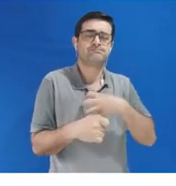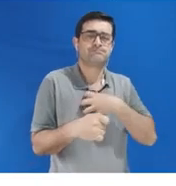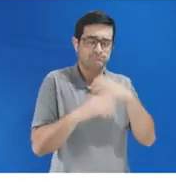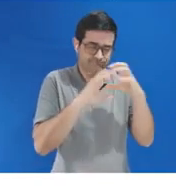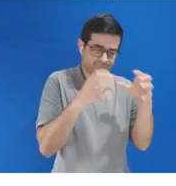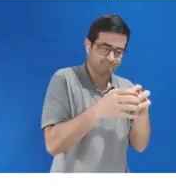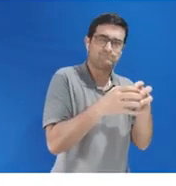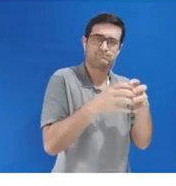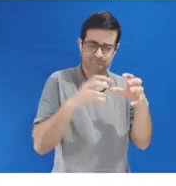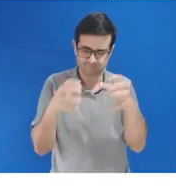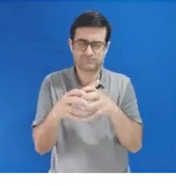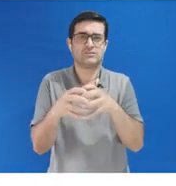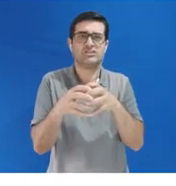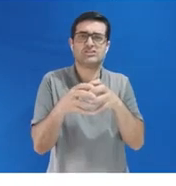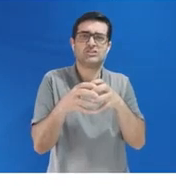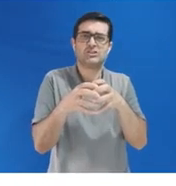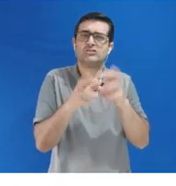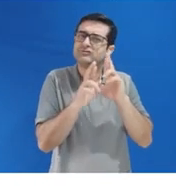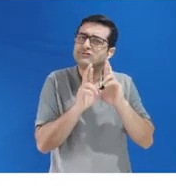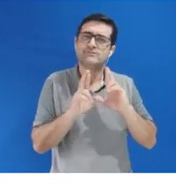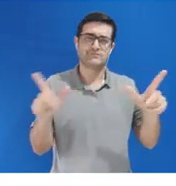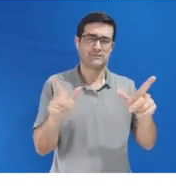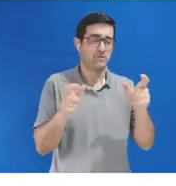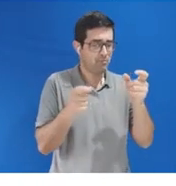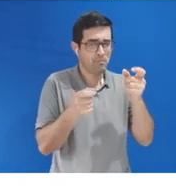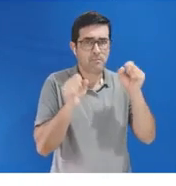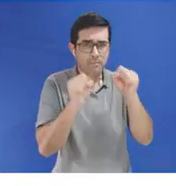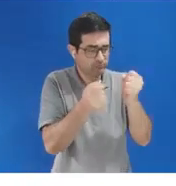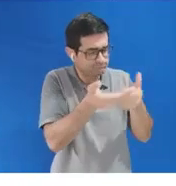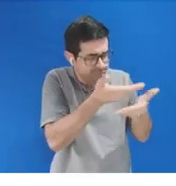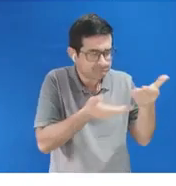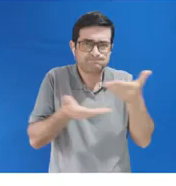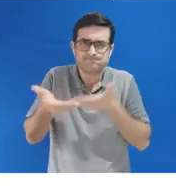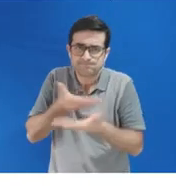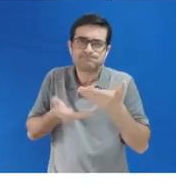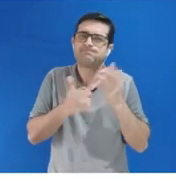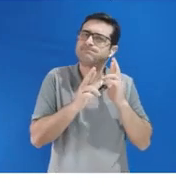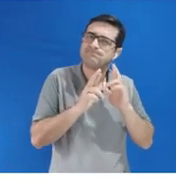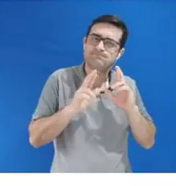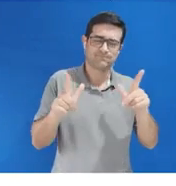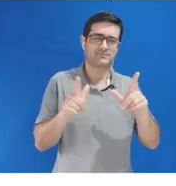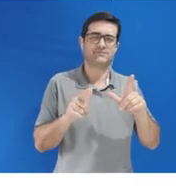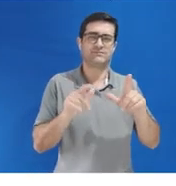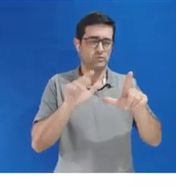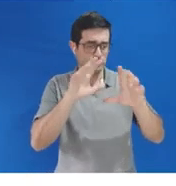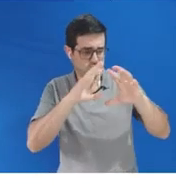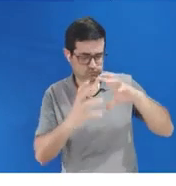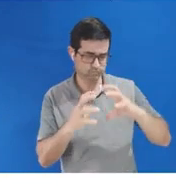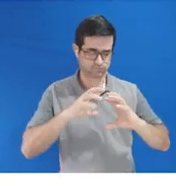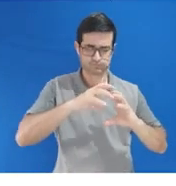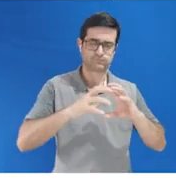estruturas cristalinas diferenciadas. Eles poderão interagir de formas diferentes, formando